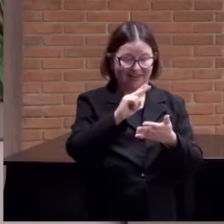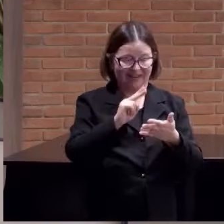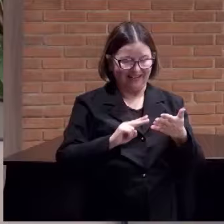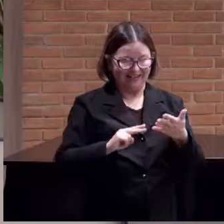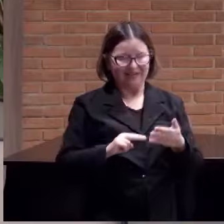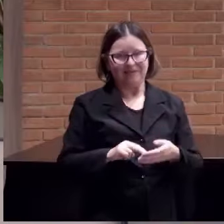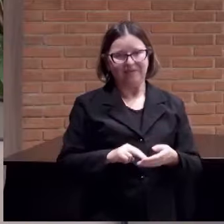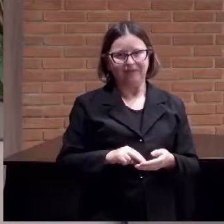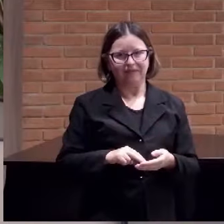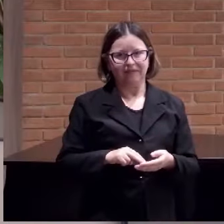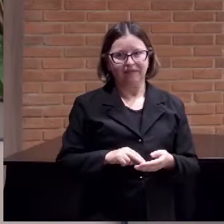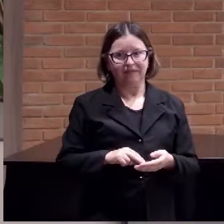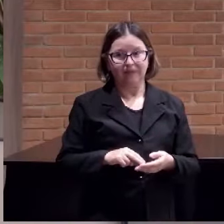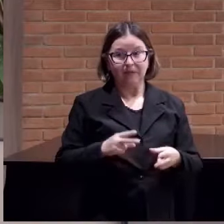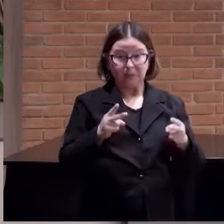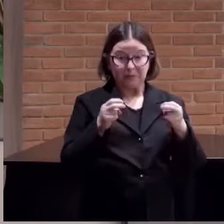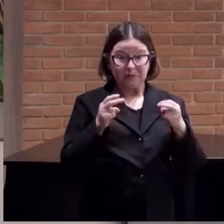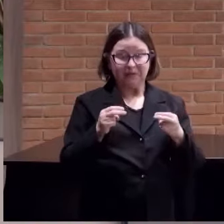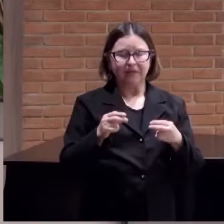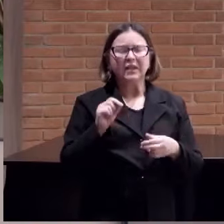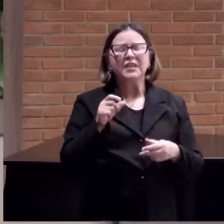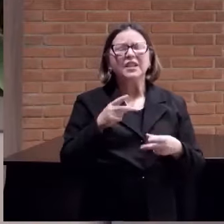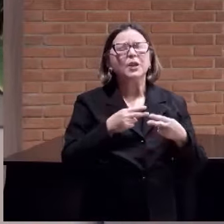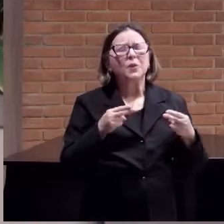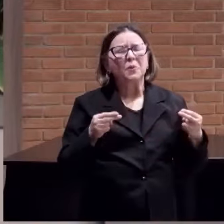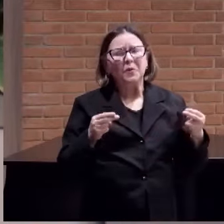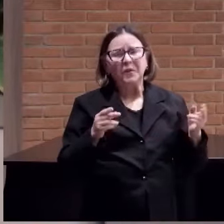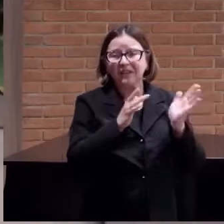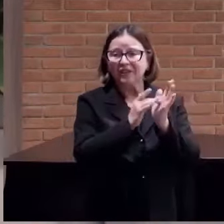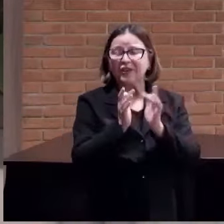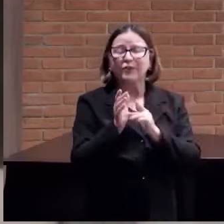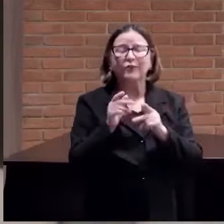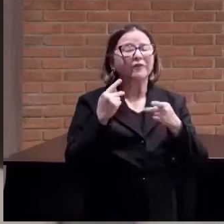para ver que coisas são essas que Jesus estava falando.